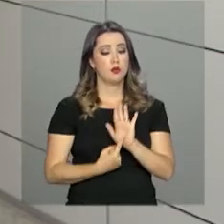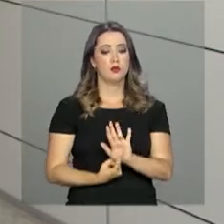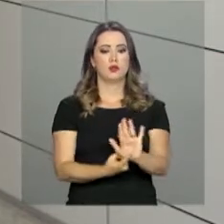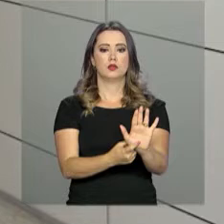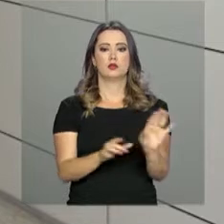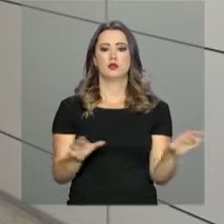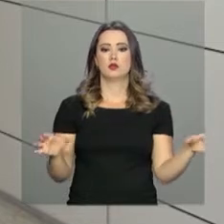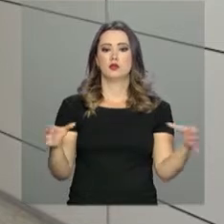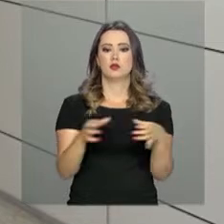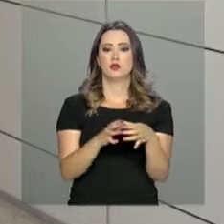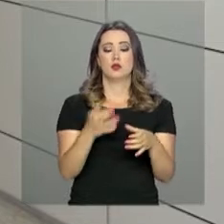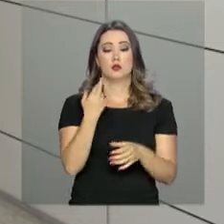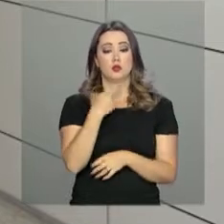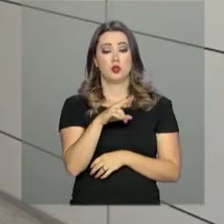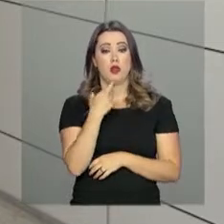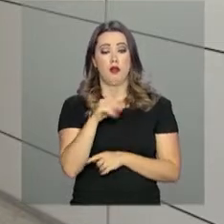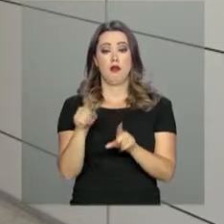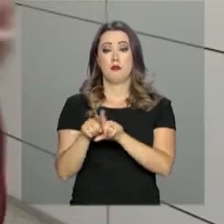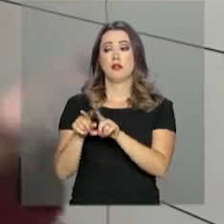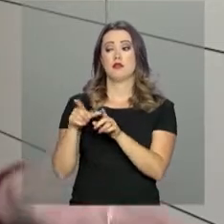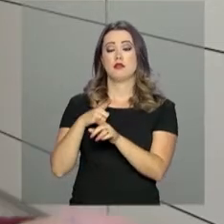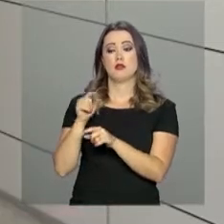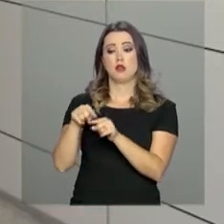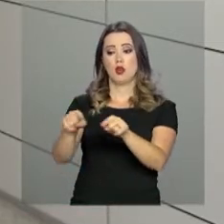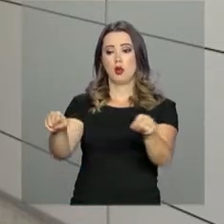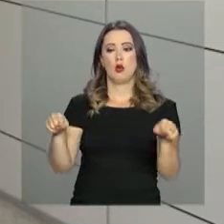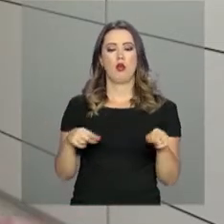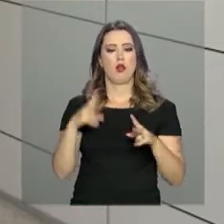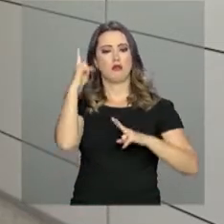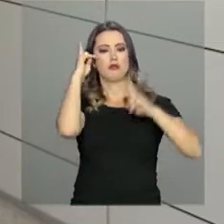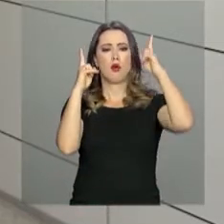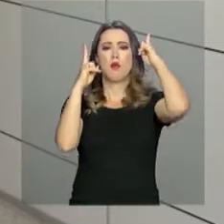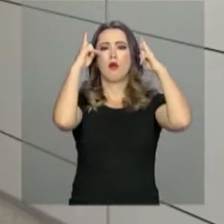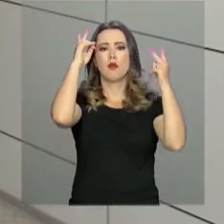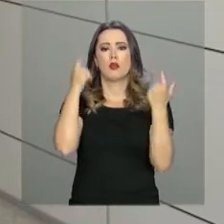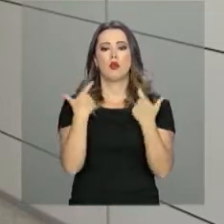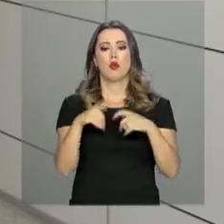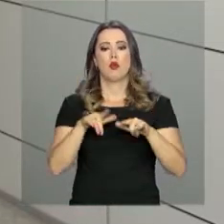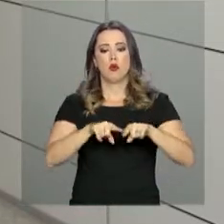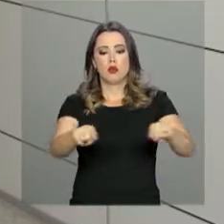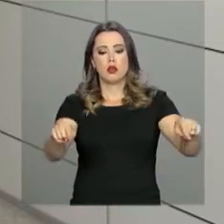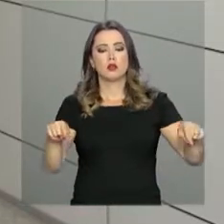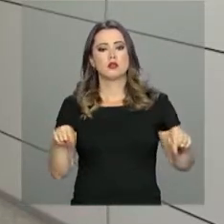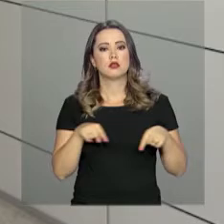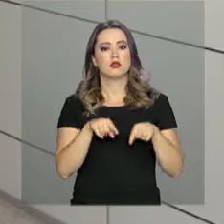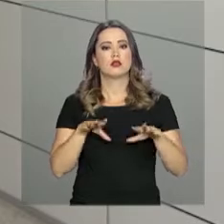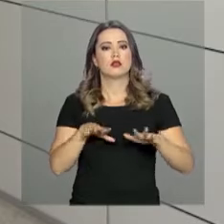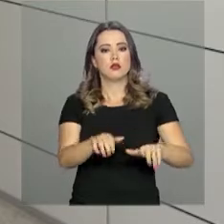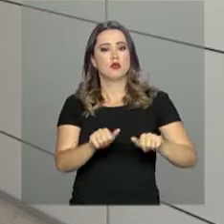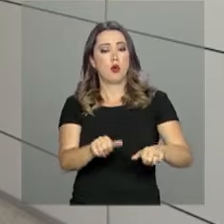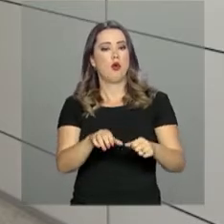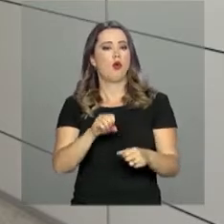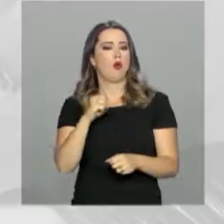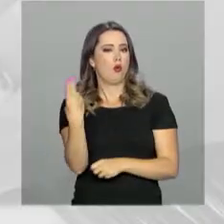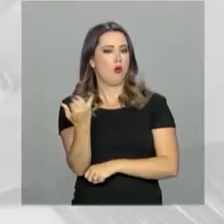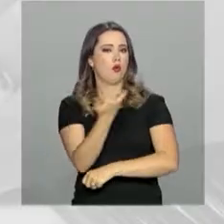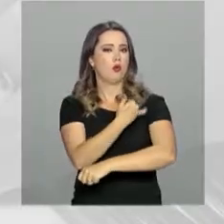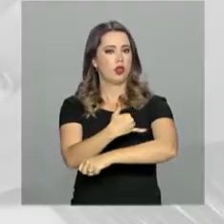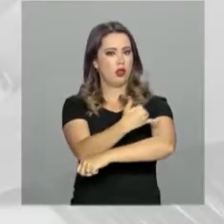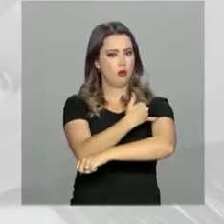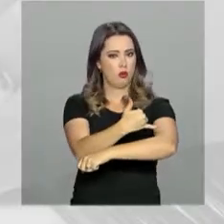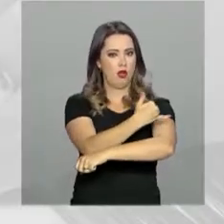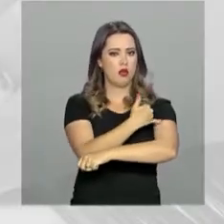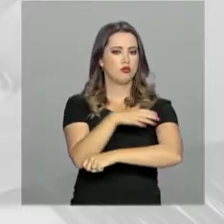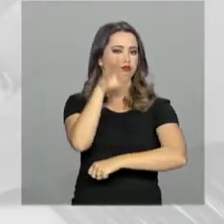parte das denúncias está relacionada a salões de beleza centros de estética e estúdios de tatuagens nos